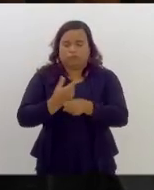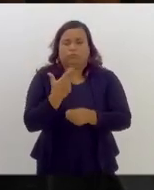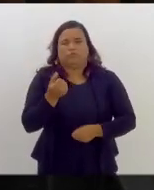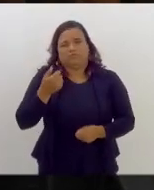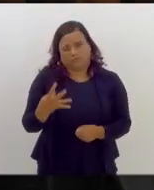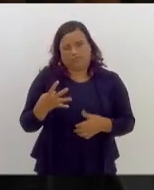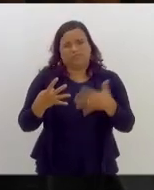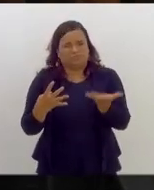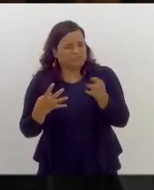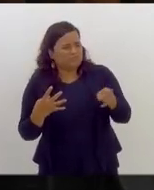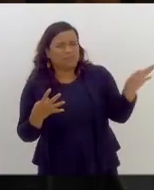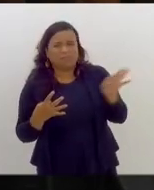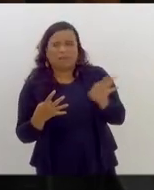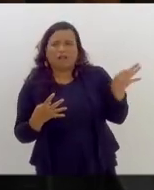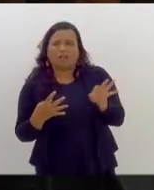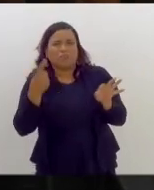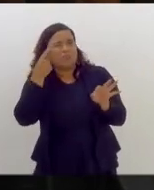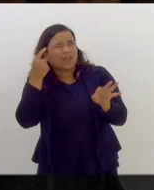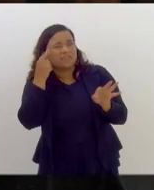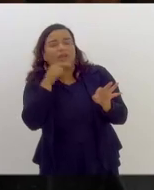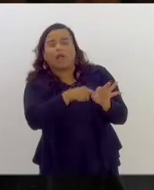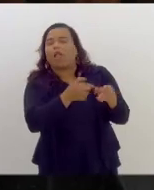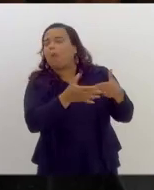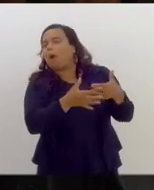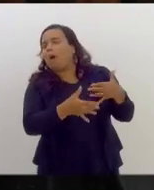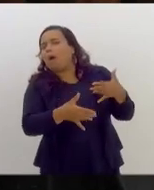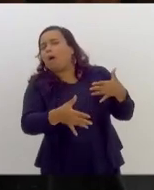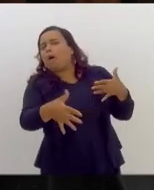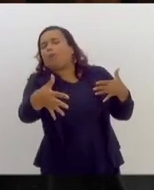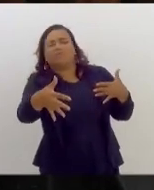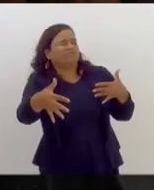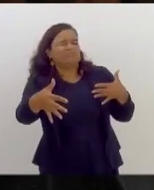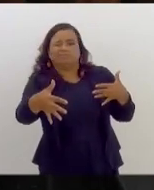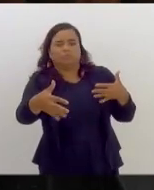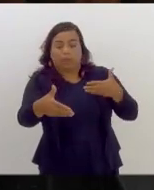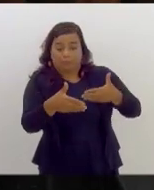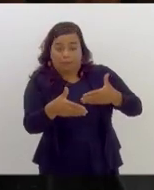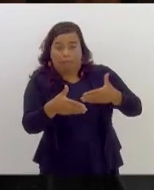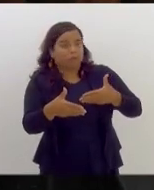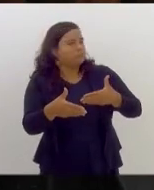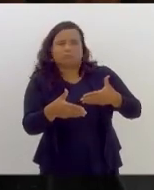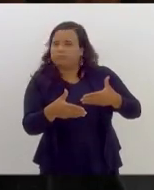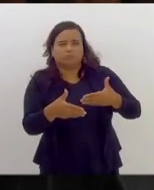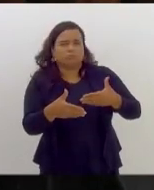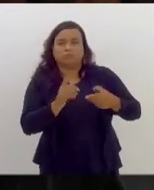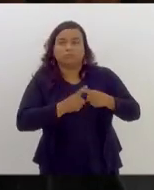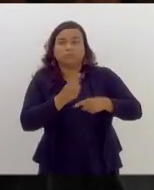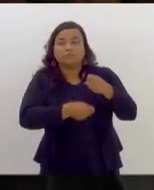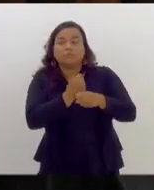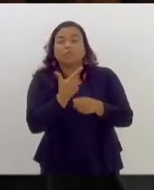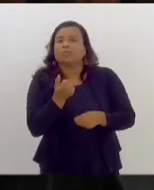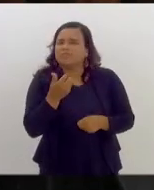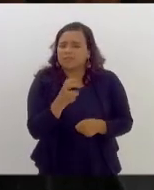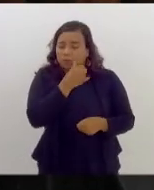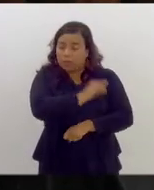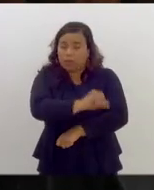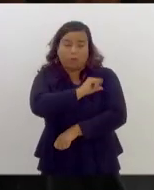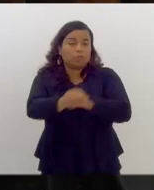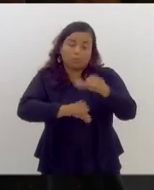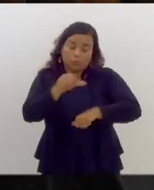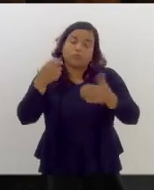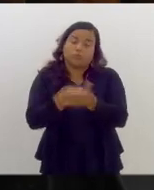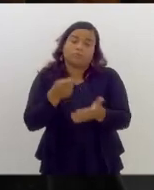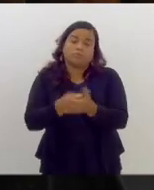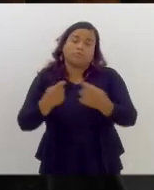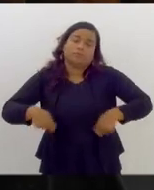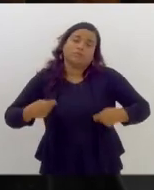que este plano seja considerado um plano de longo prazo, ou nem de médio prazo, porque em 2025 o Rio terá que modificar novamente. Então,